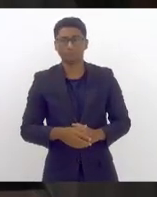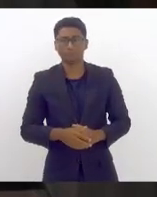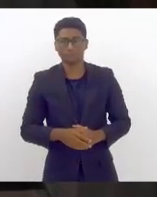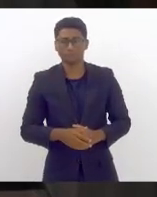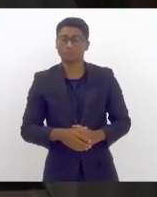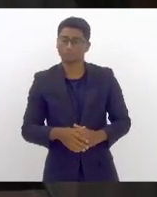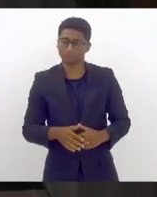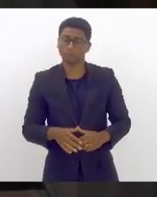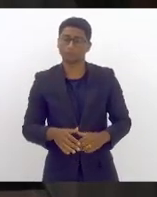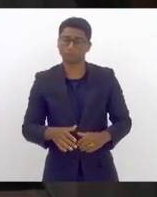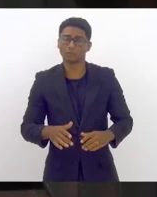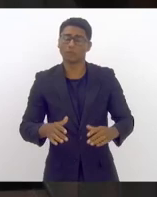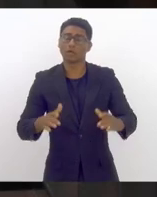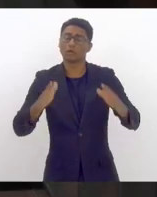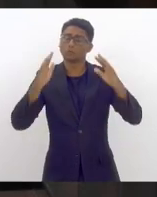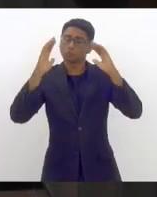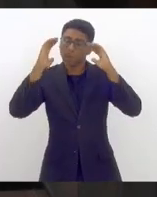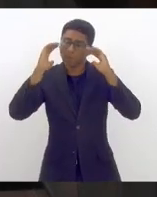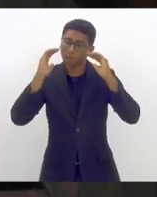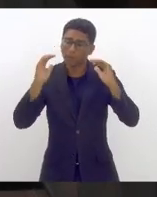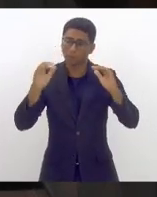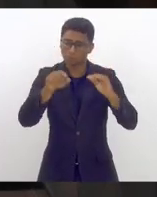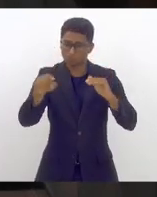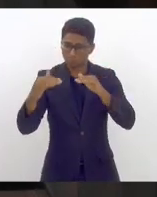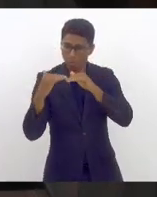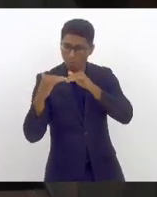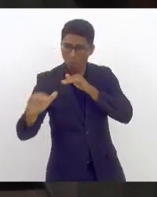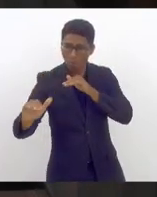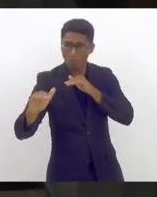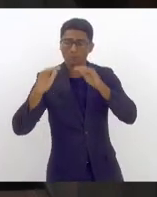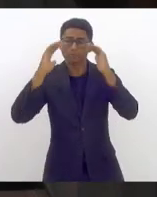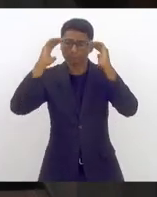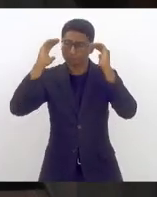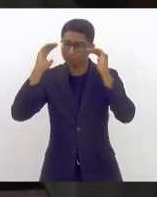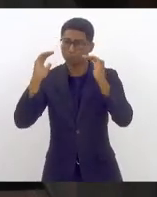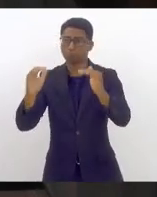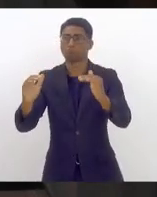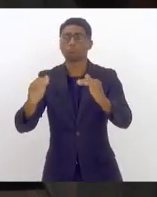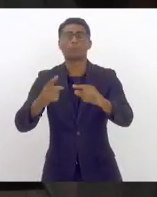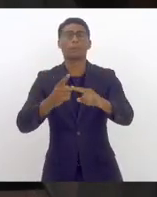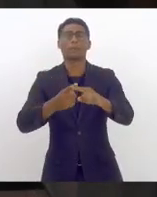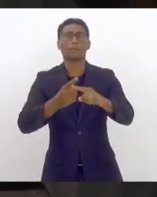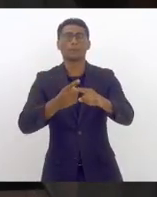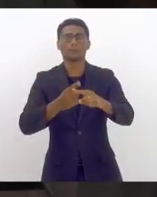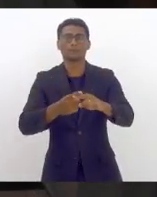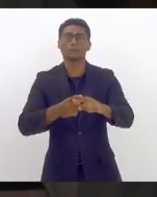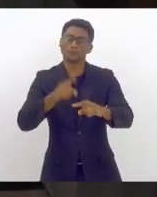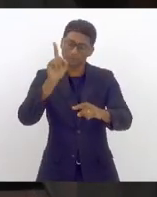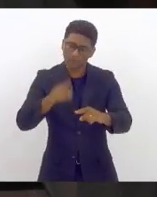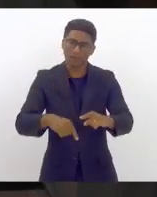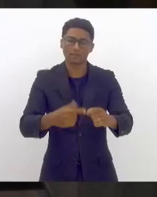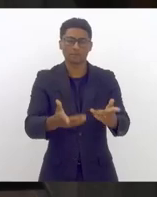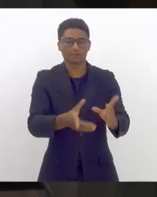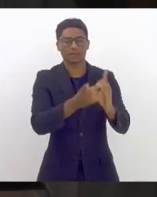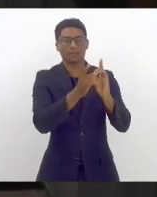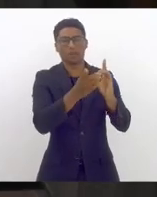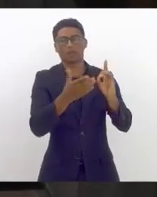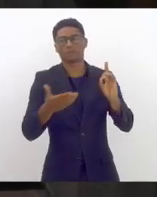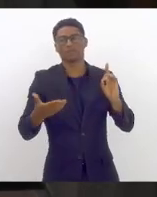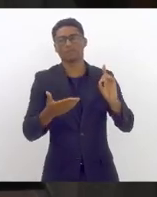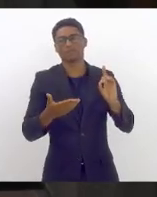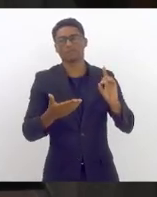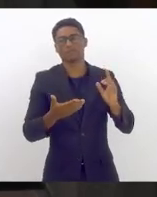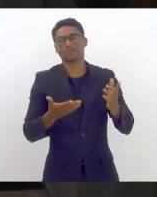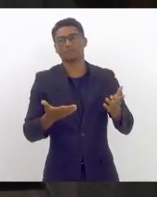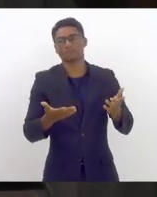respeitamos aqueles que divergem, porque é assim o princípio da democracia.